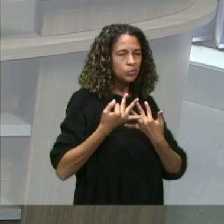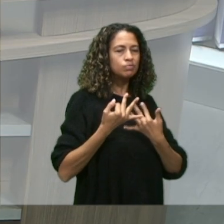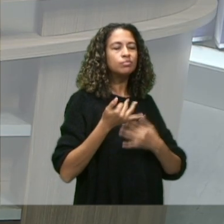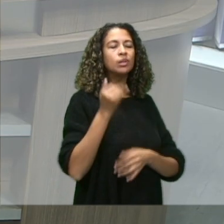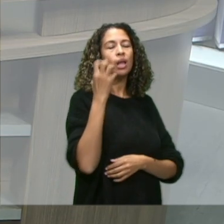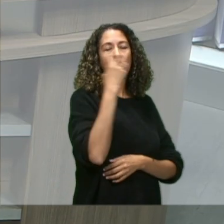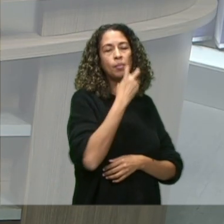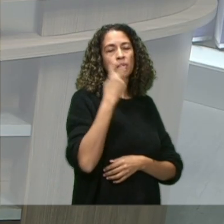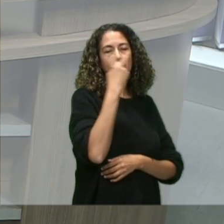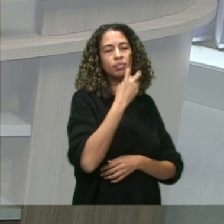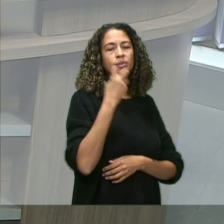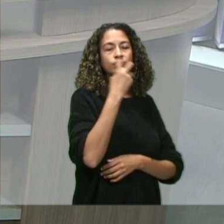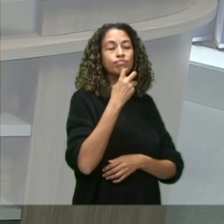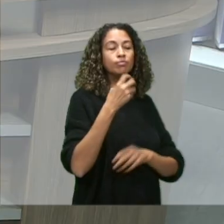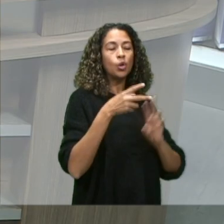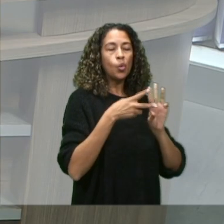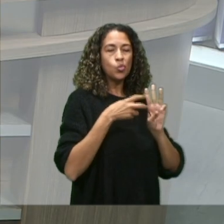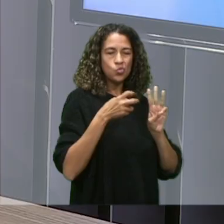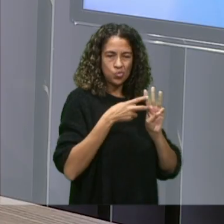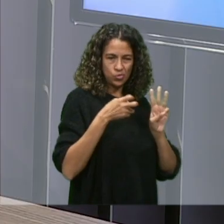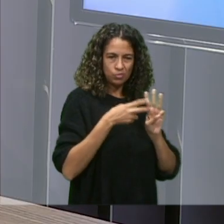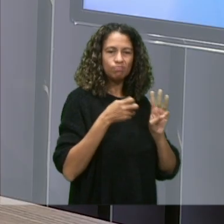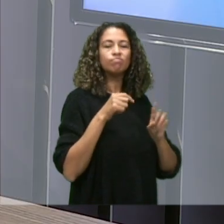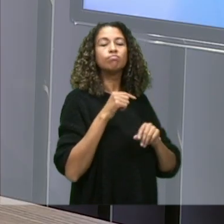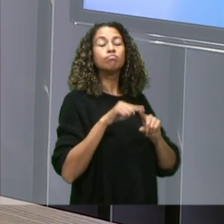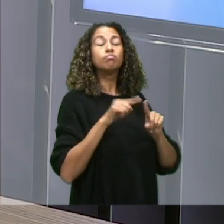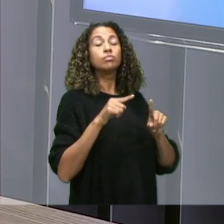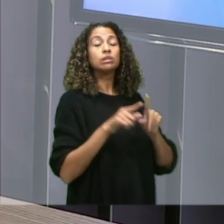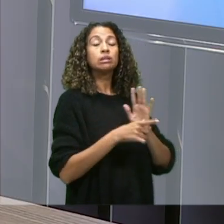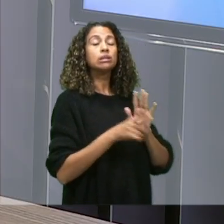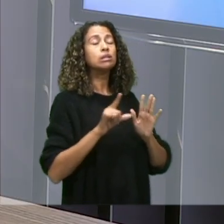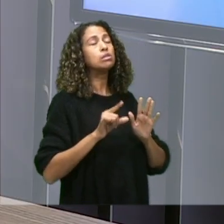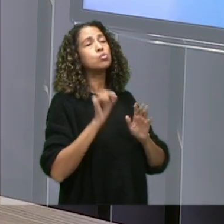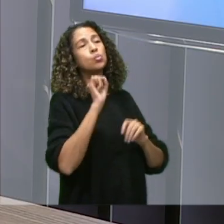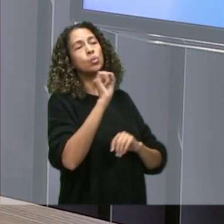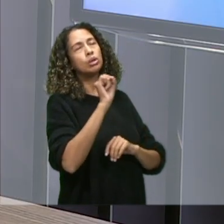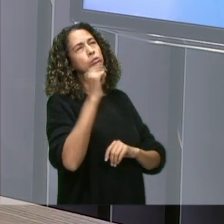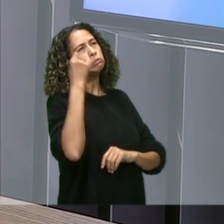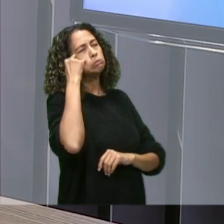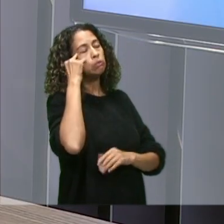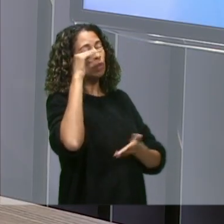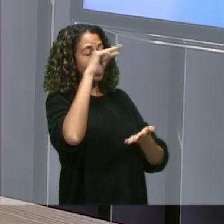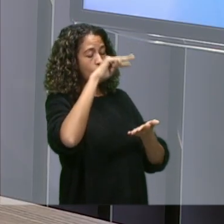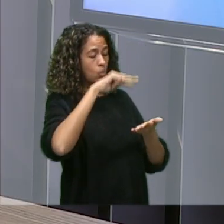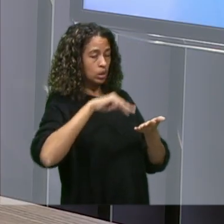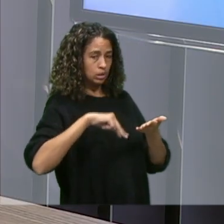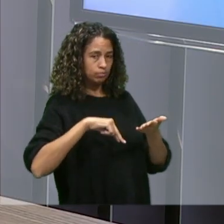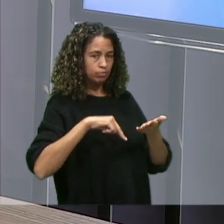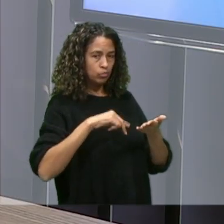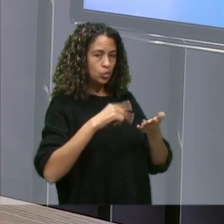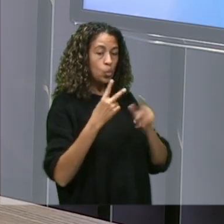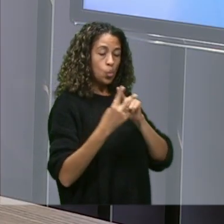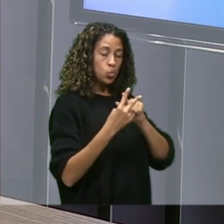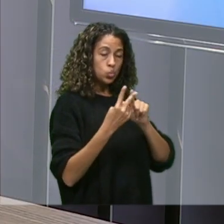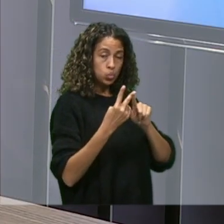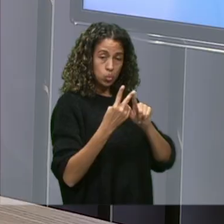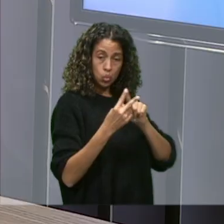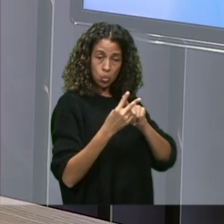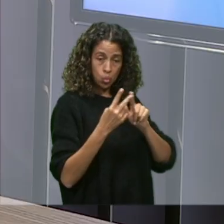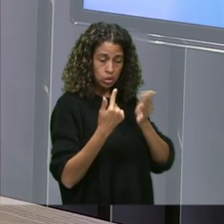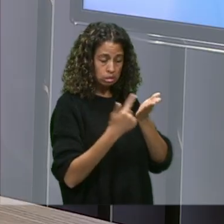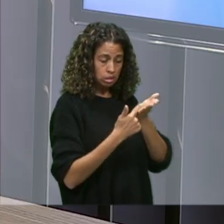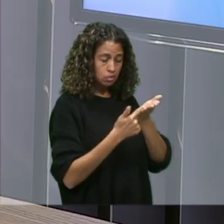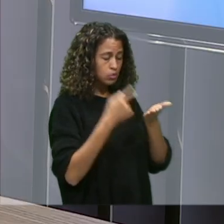povos originários. Mas antes disso, eu achei, assim, quando eu li tanto o teu livro quanto o livro